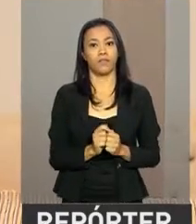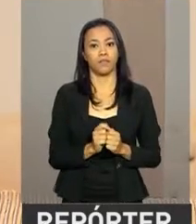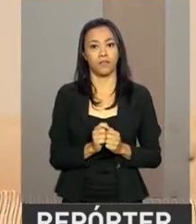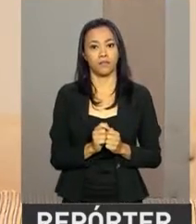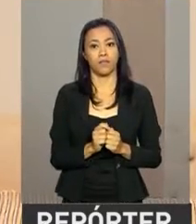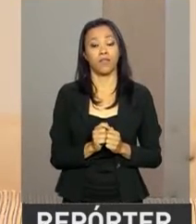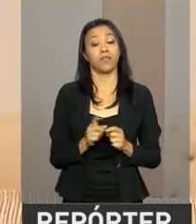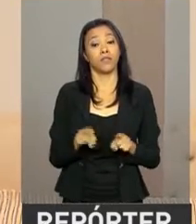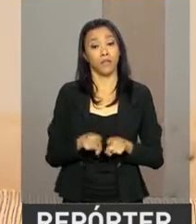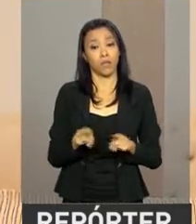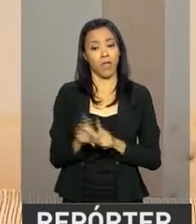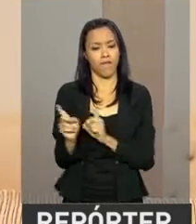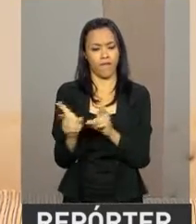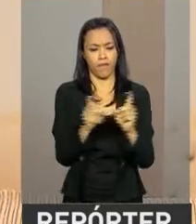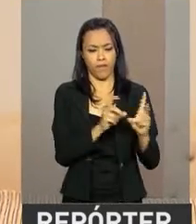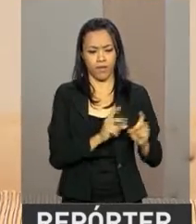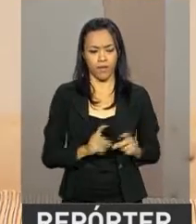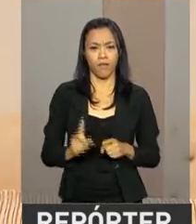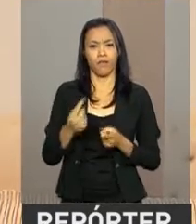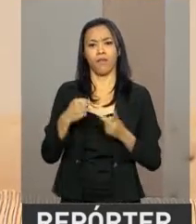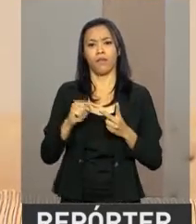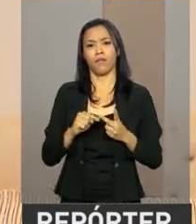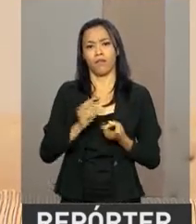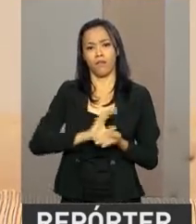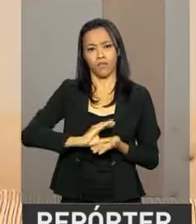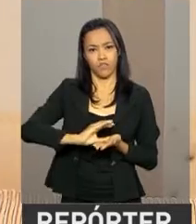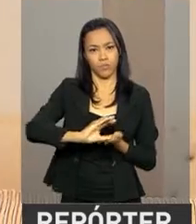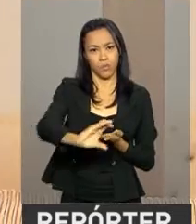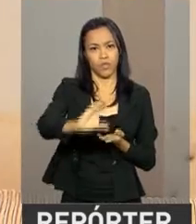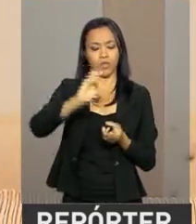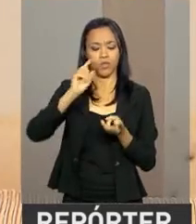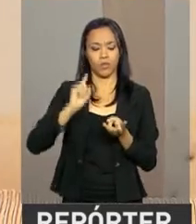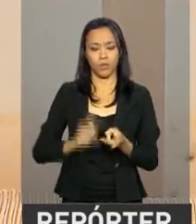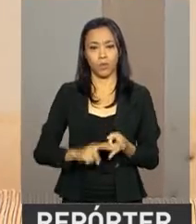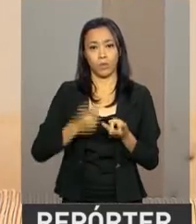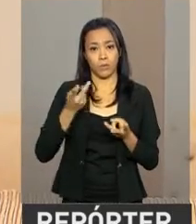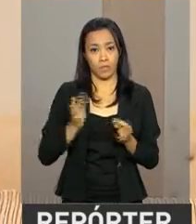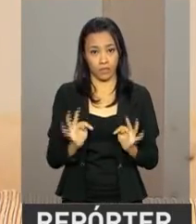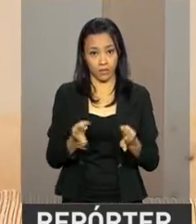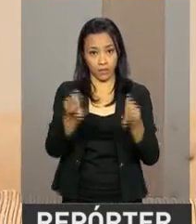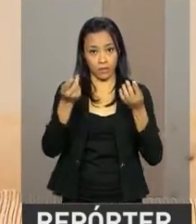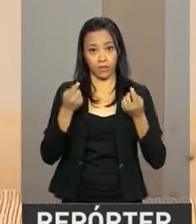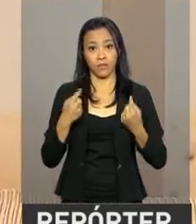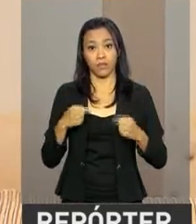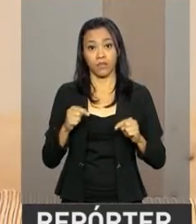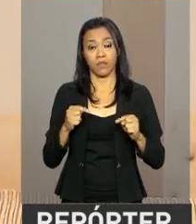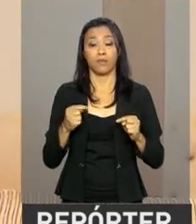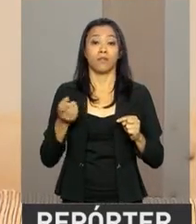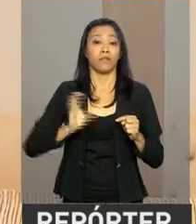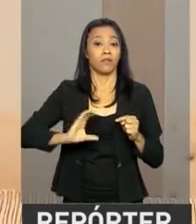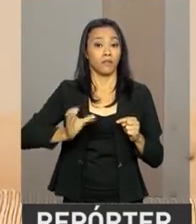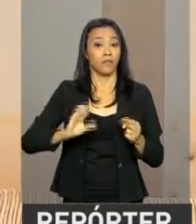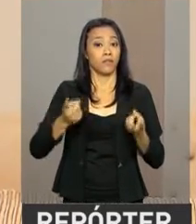comércio e investimento, ciência e tecnologia, cultura,